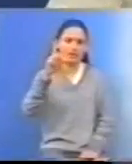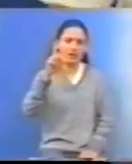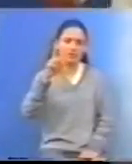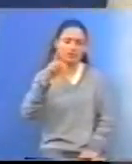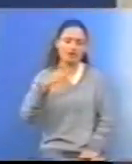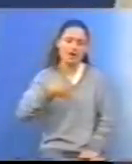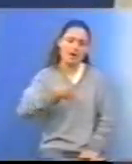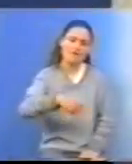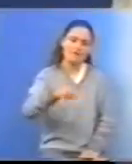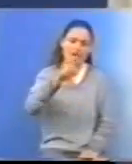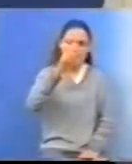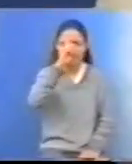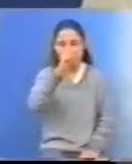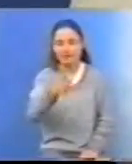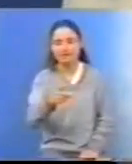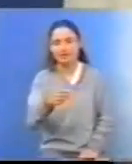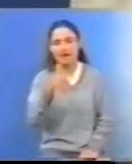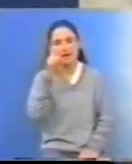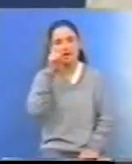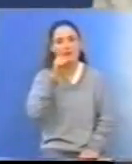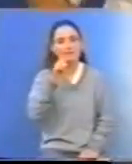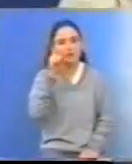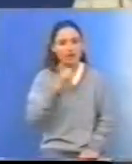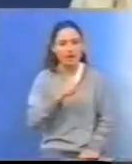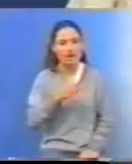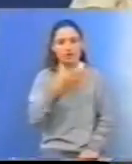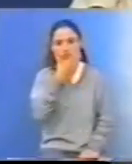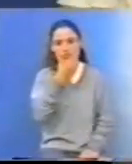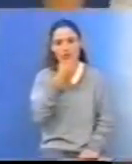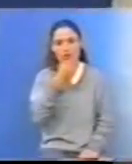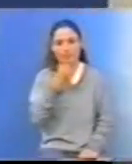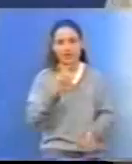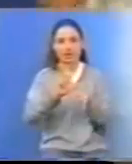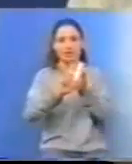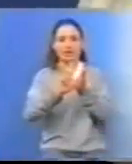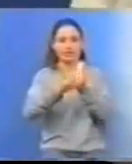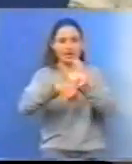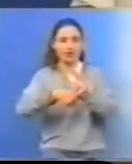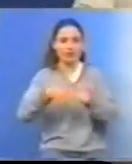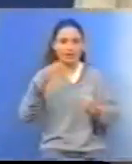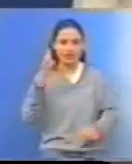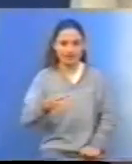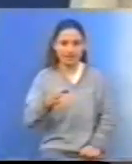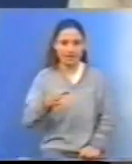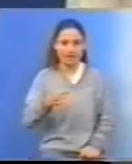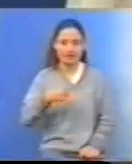hora certa, quando ele chegar, ele vai ser o homem mais lindo do mundo para você. Mas vai ser...